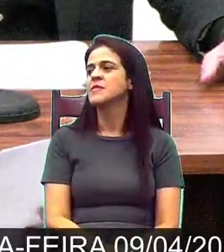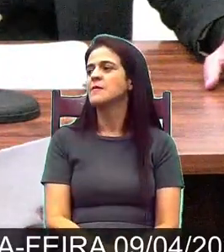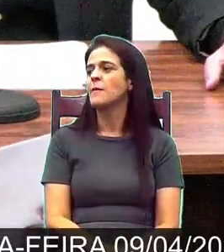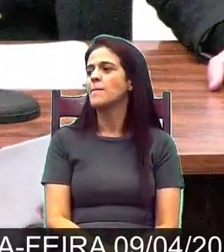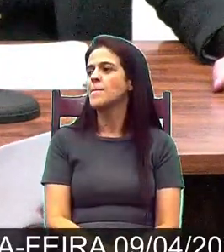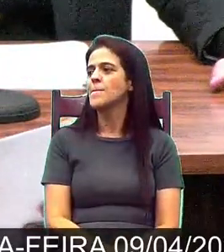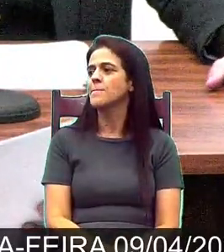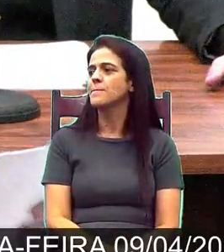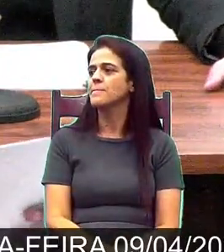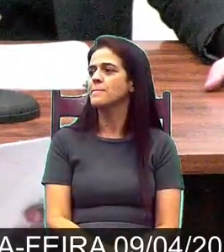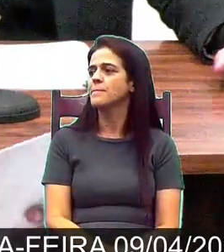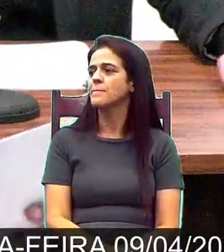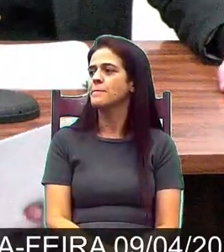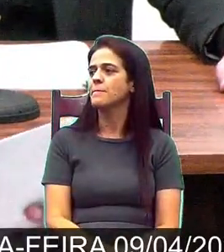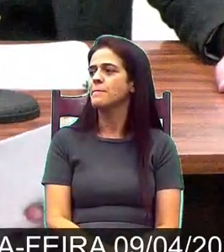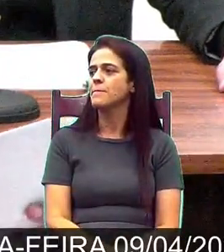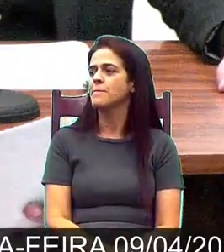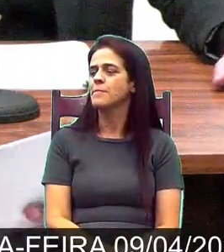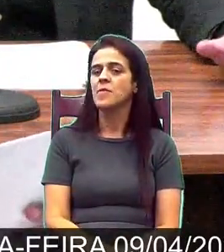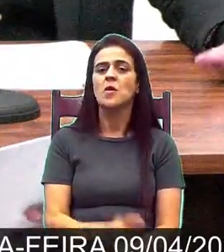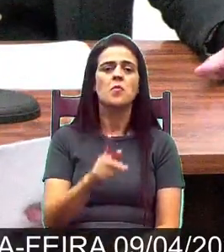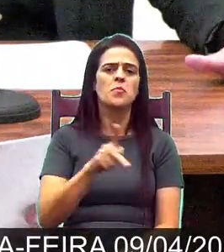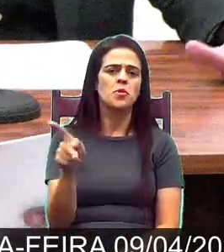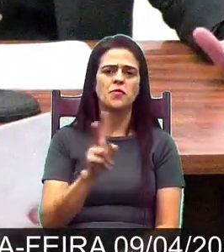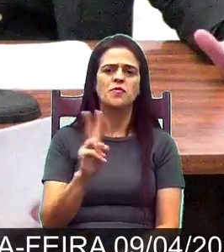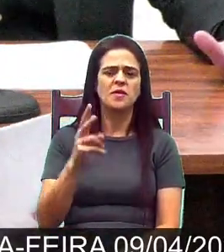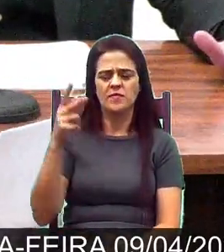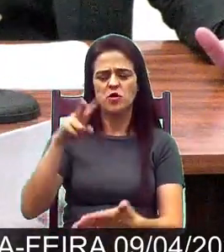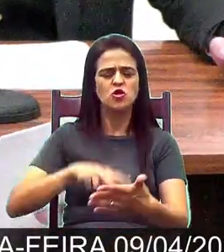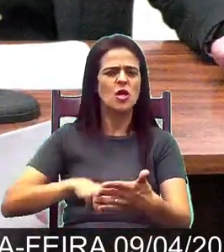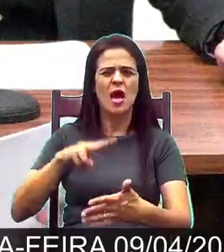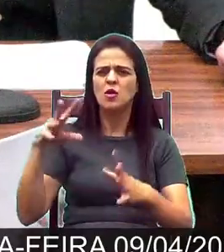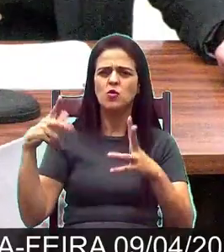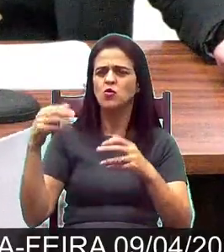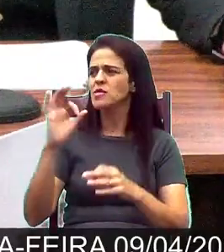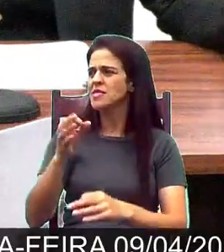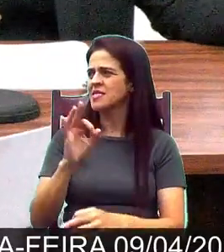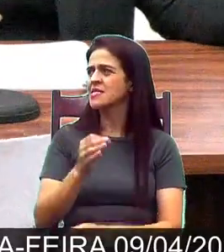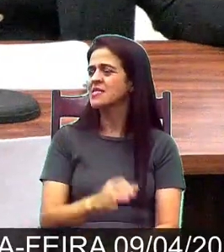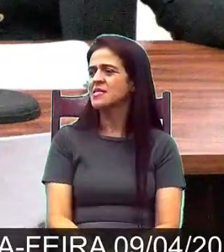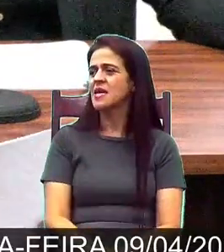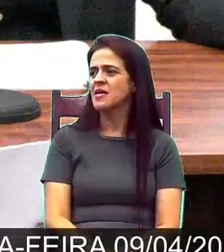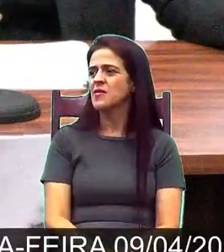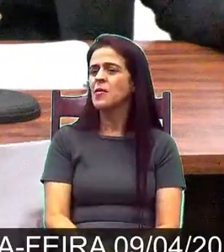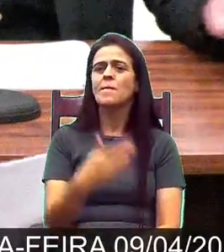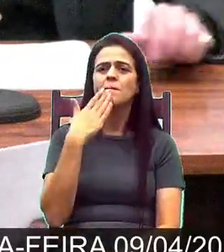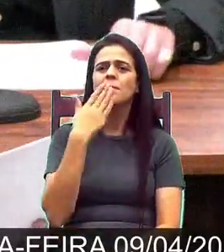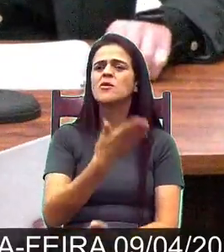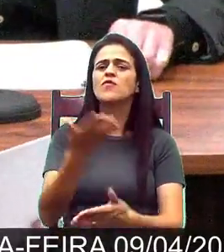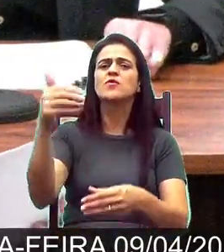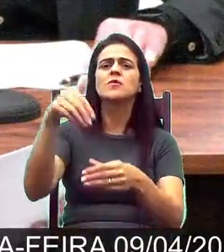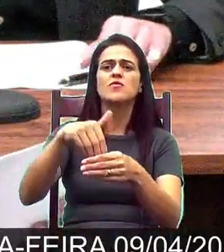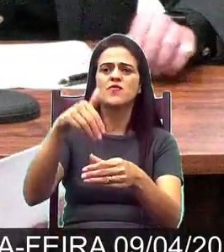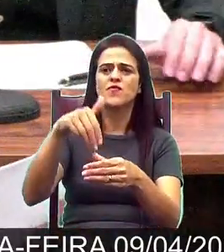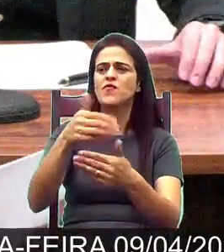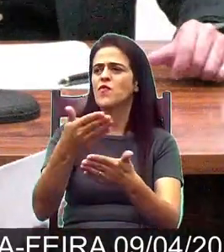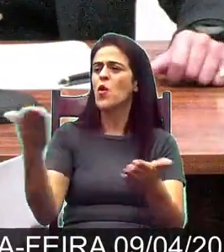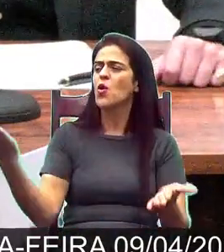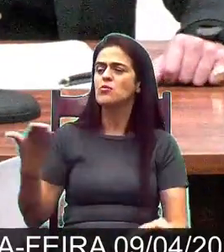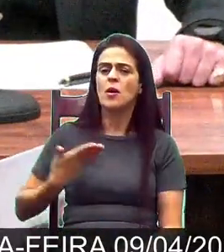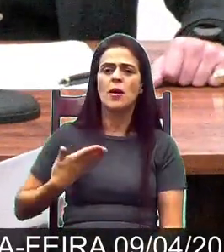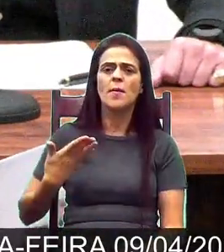o Anderval já até explanou, já leu, né? Nós pede a compreensão, o voto de todos os